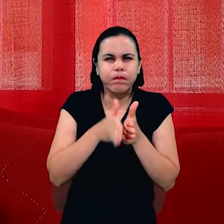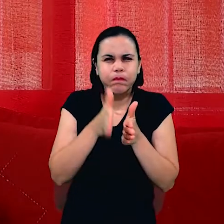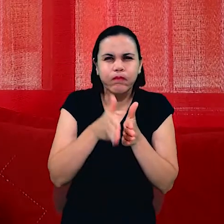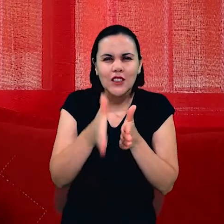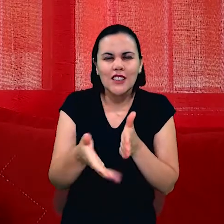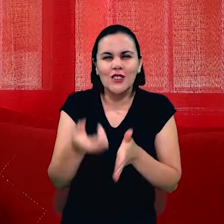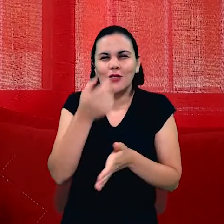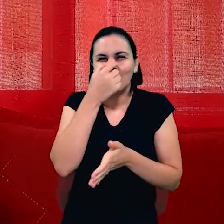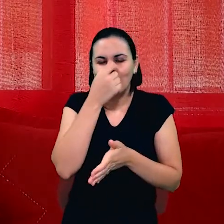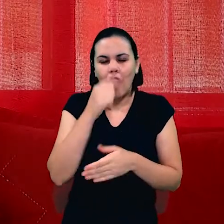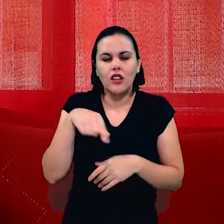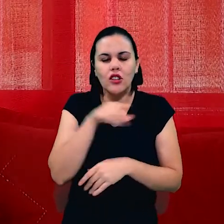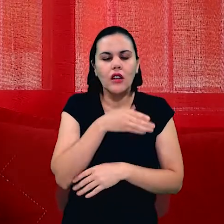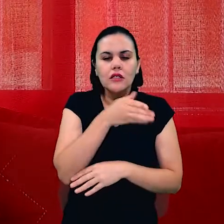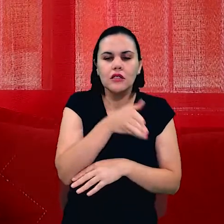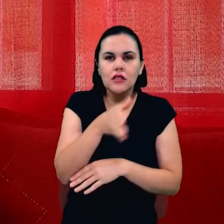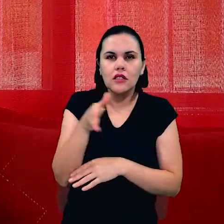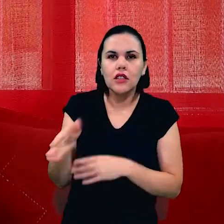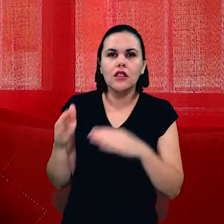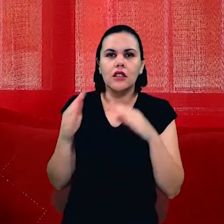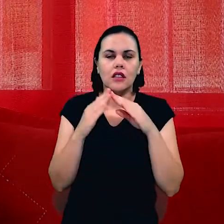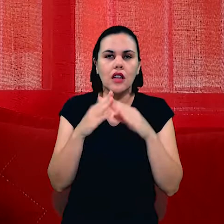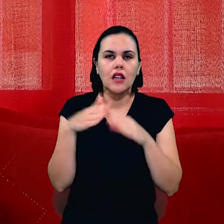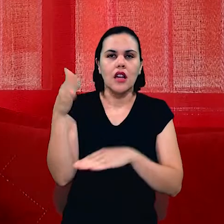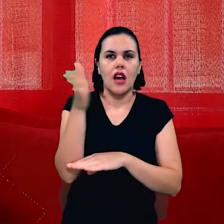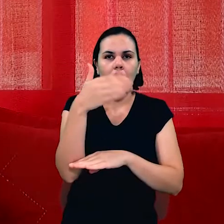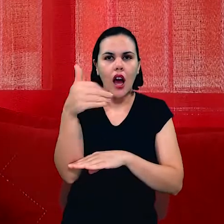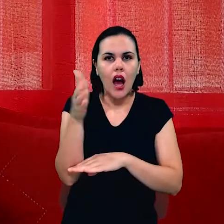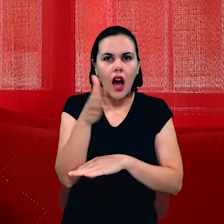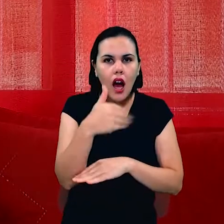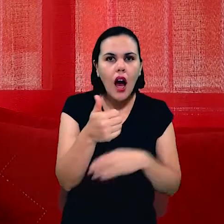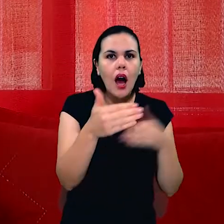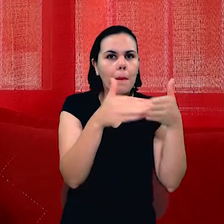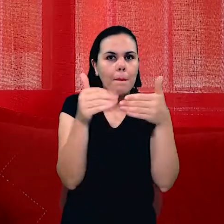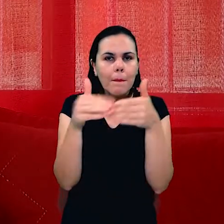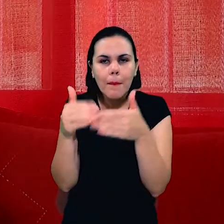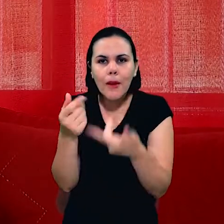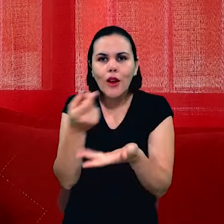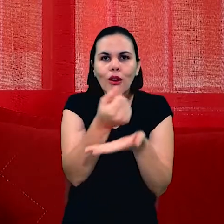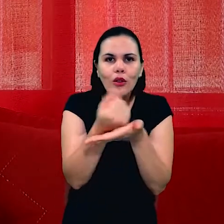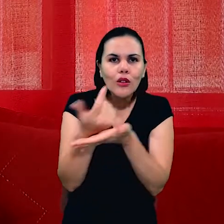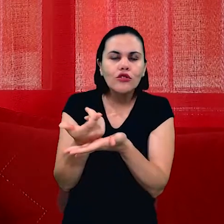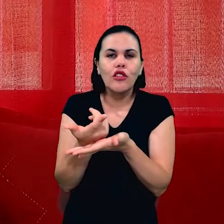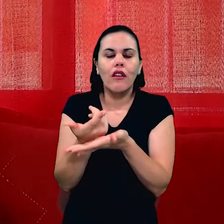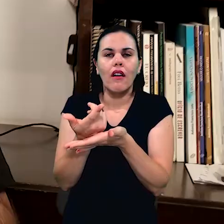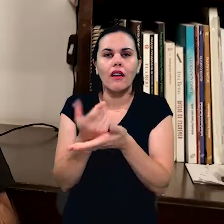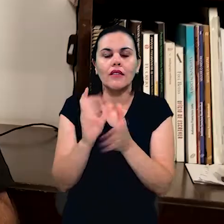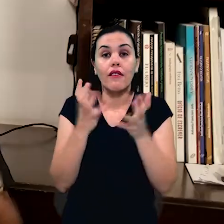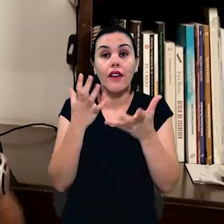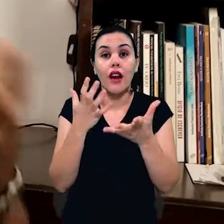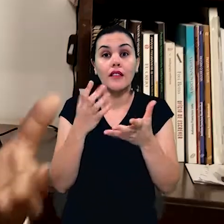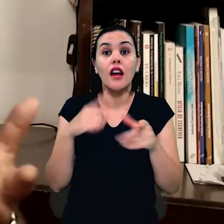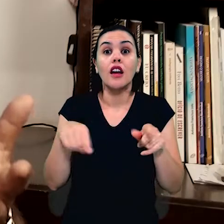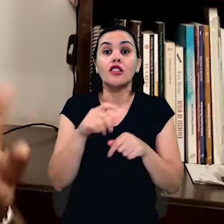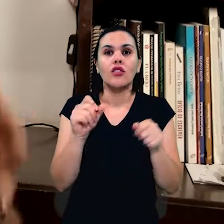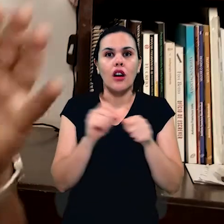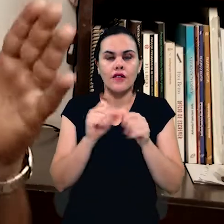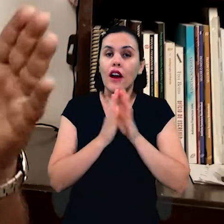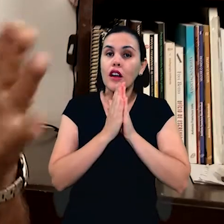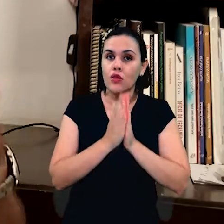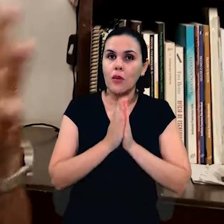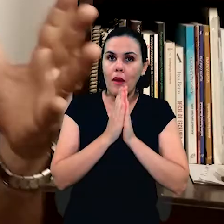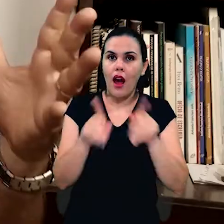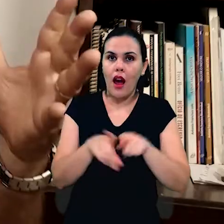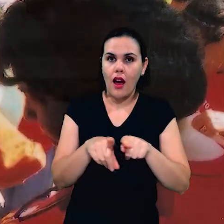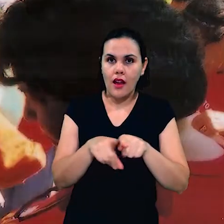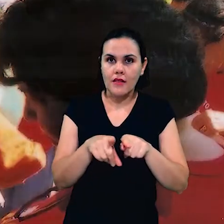muita gente. A gente ia nas casas com a bandeira, tirar esmola nas casas no dia da festa. E a gente faz uma reza, que tem uma